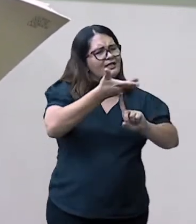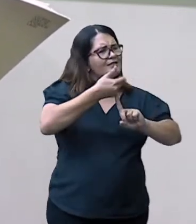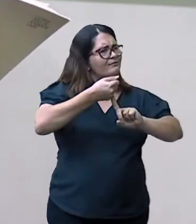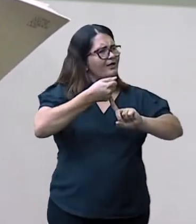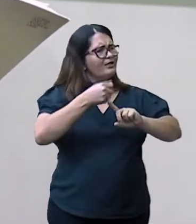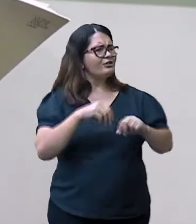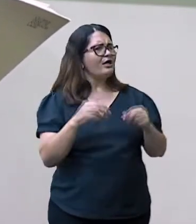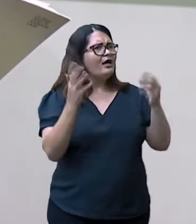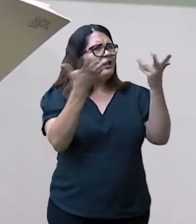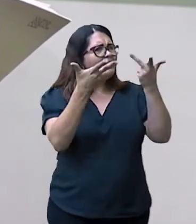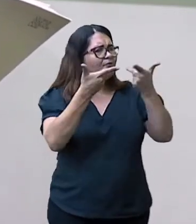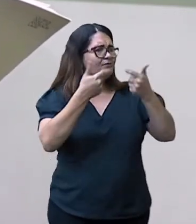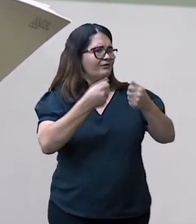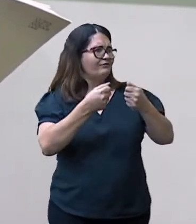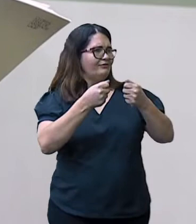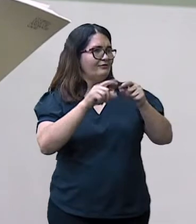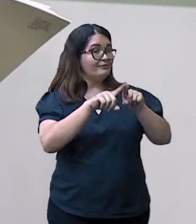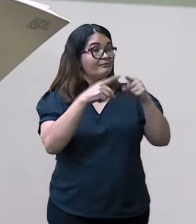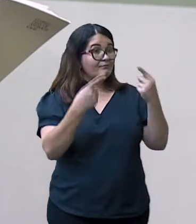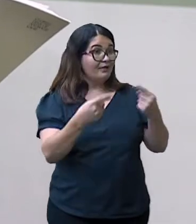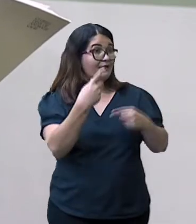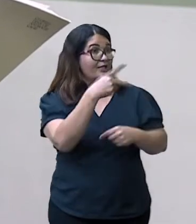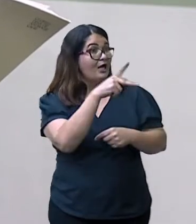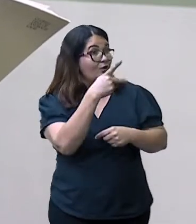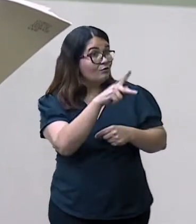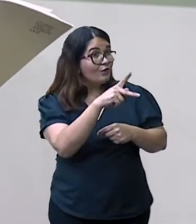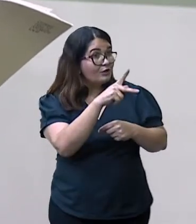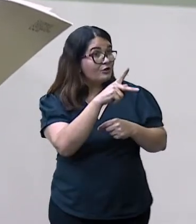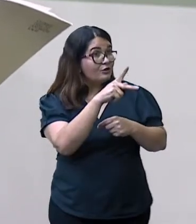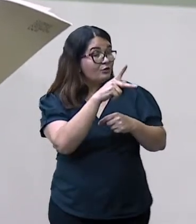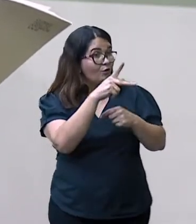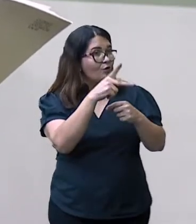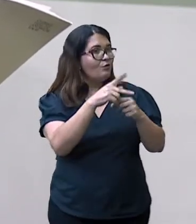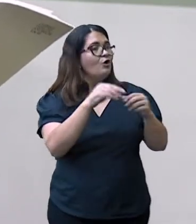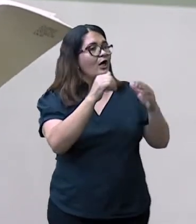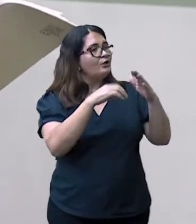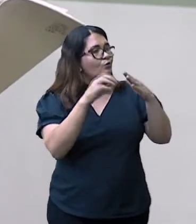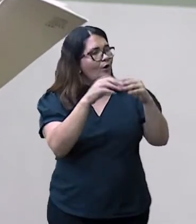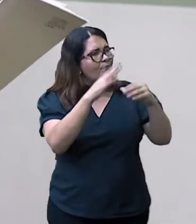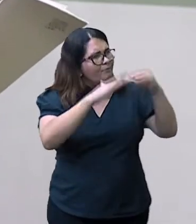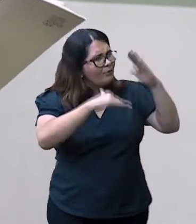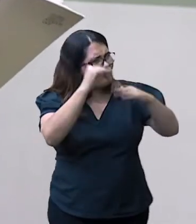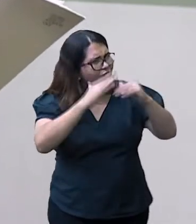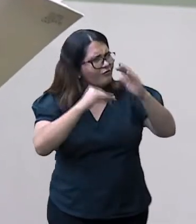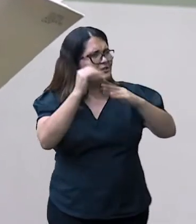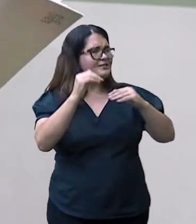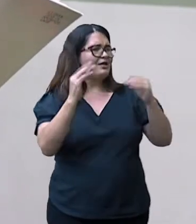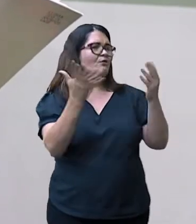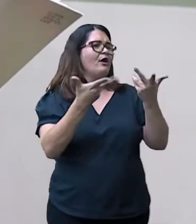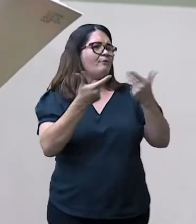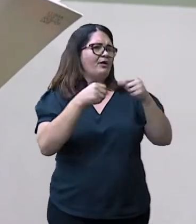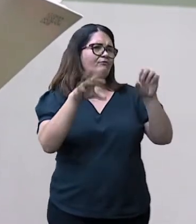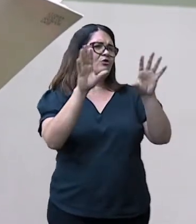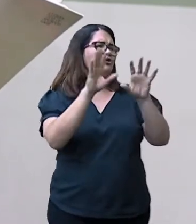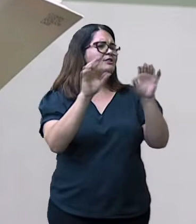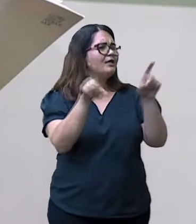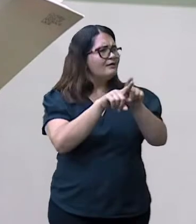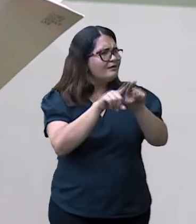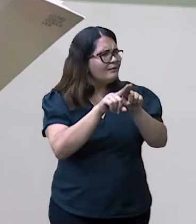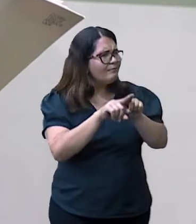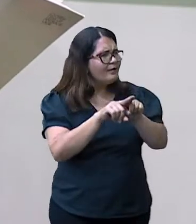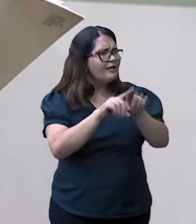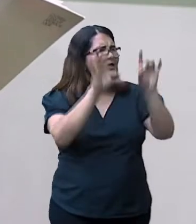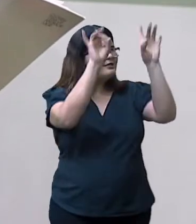com autoridade falar dos seus méritos artísticos. Como não sou, venho me abstendo de escrever sobre os